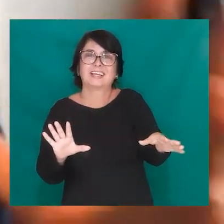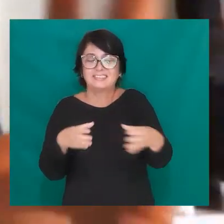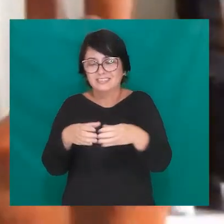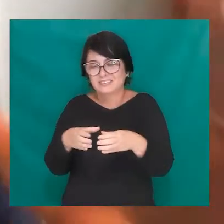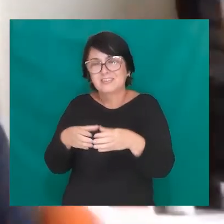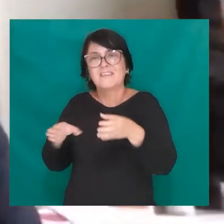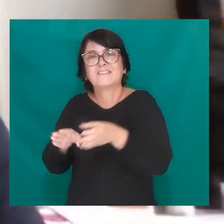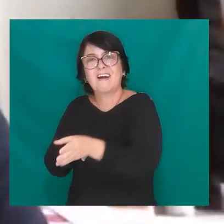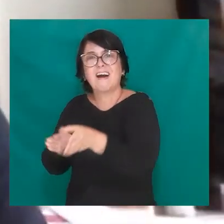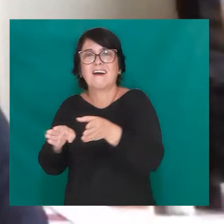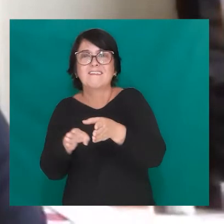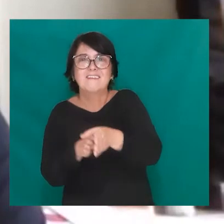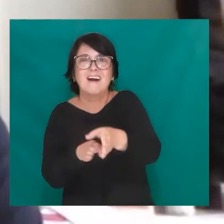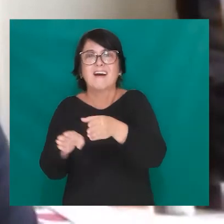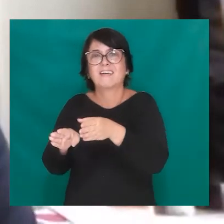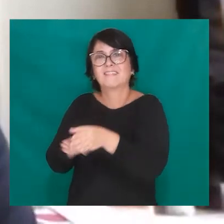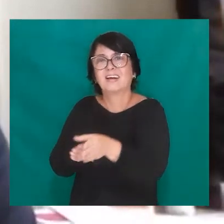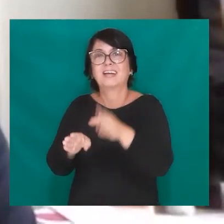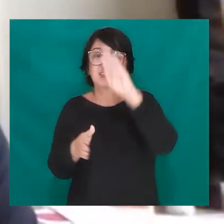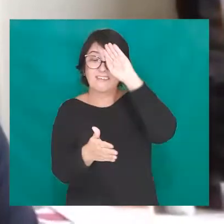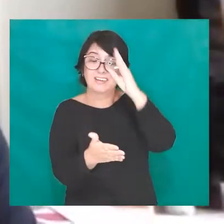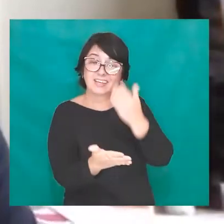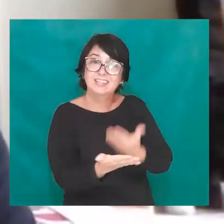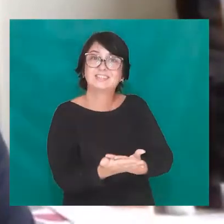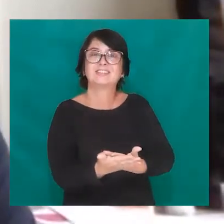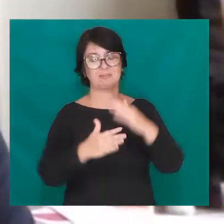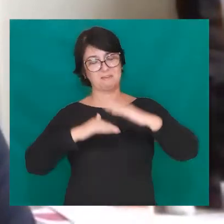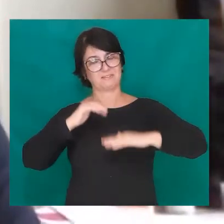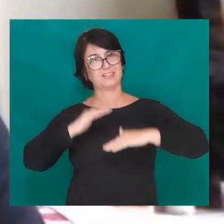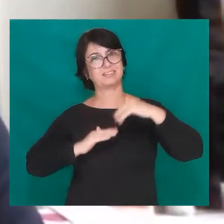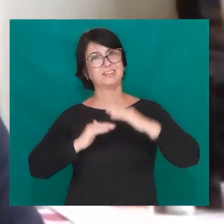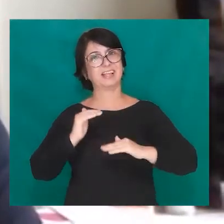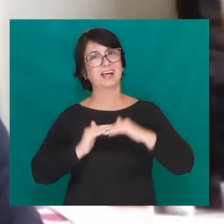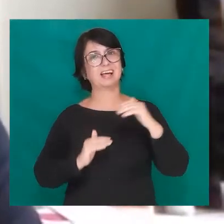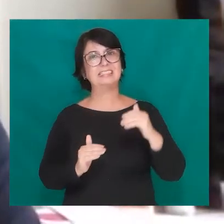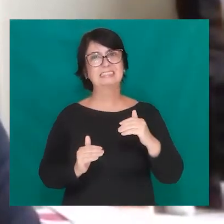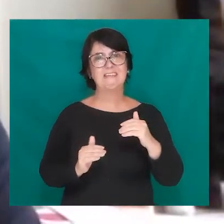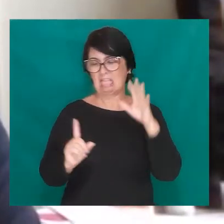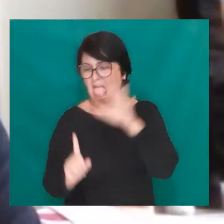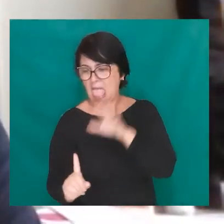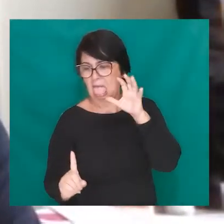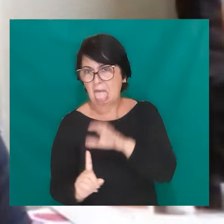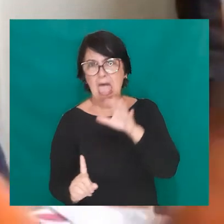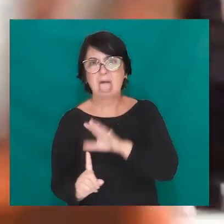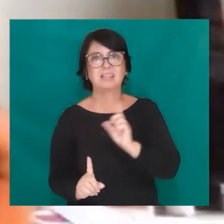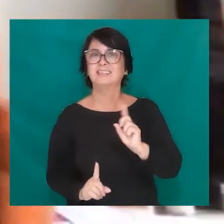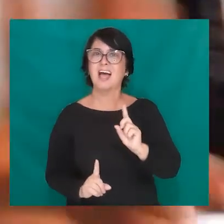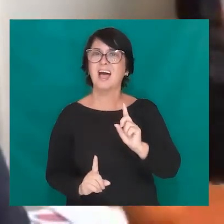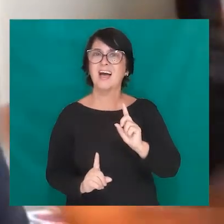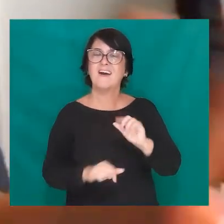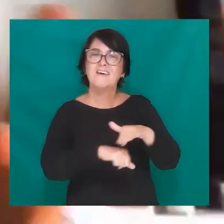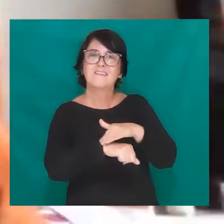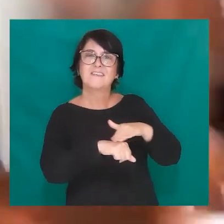de músicos que eu acredito, um grupo de grandes profissionais, mas não interfiro nas aulas deles, assim, a gente mais ou